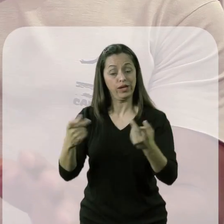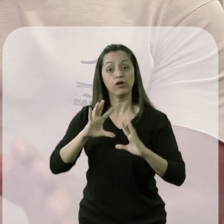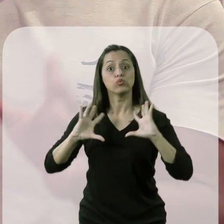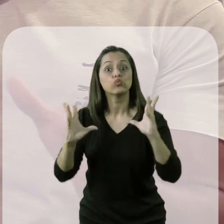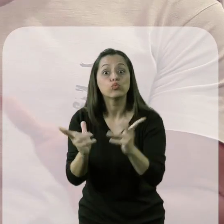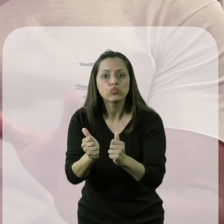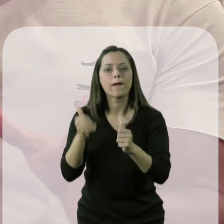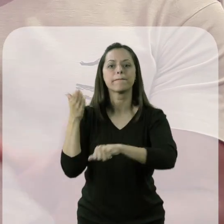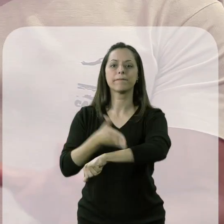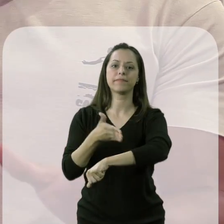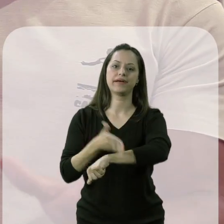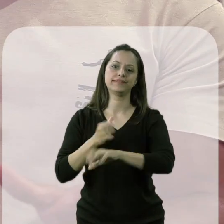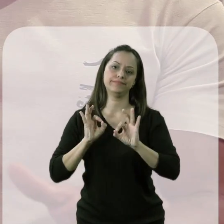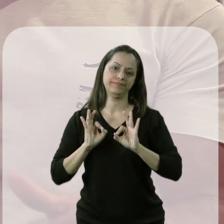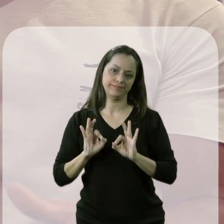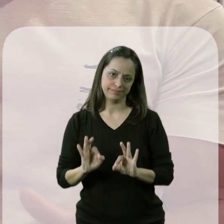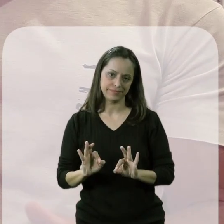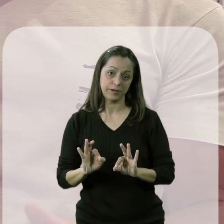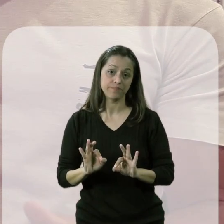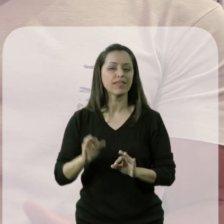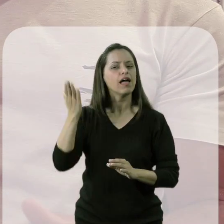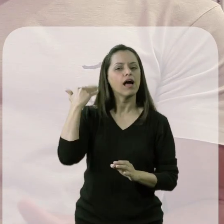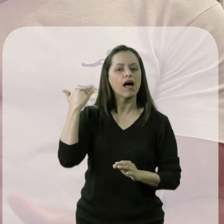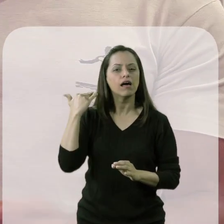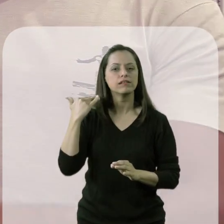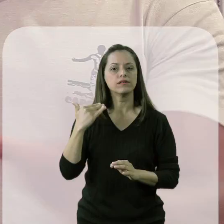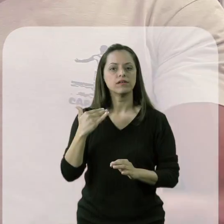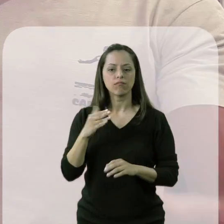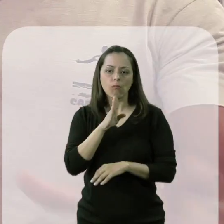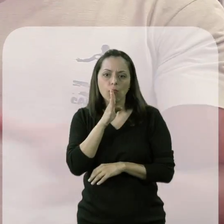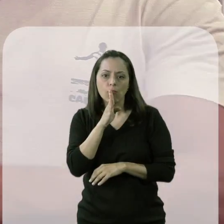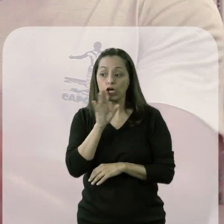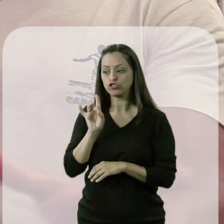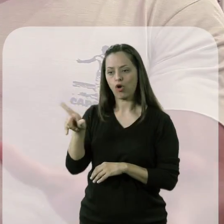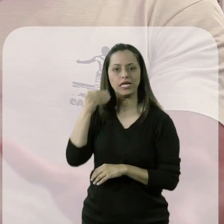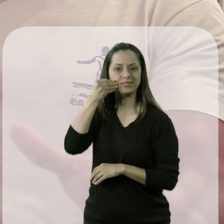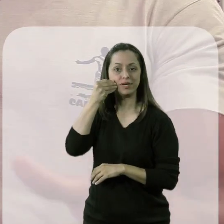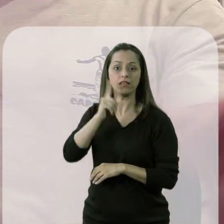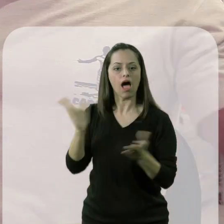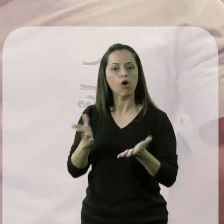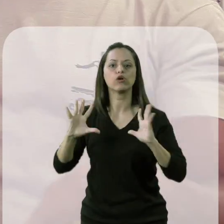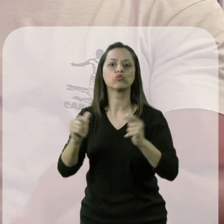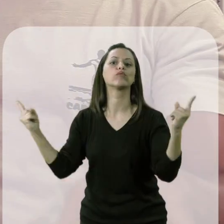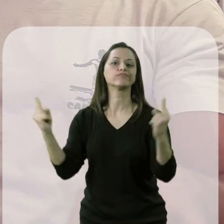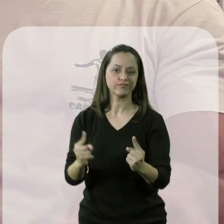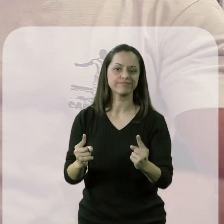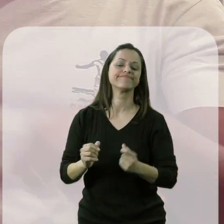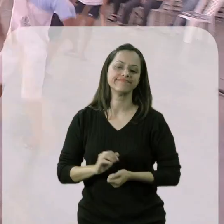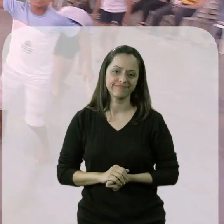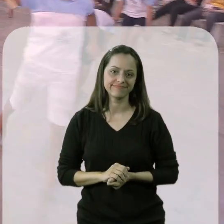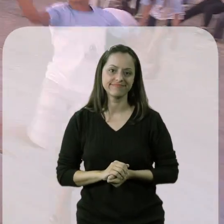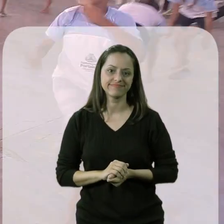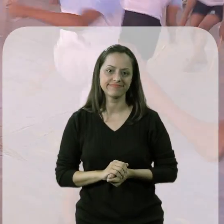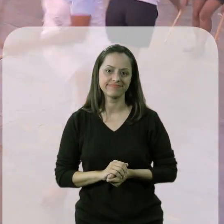uma roda, digamos, uma roda de capoeira totalmente participativa. Ou não, e antes era aquela roda para quem já fazia